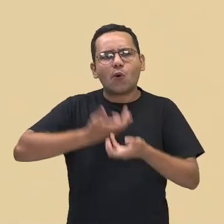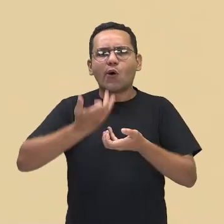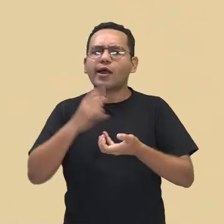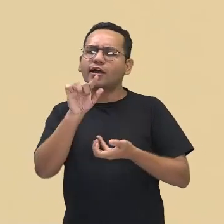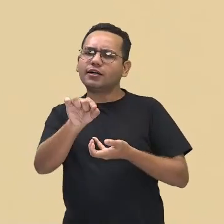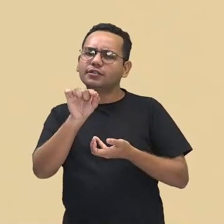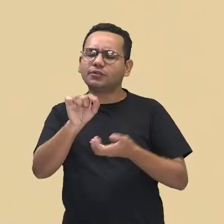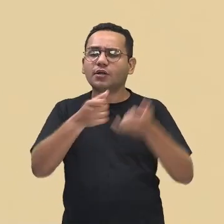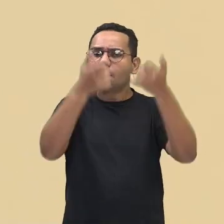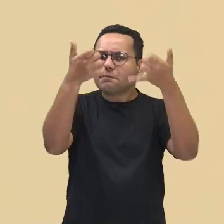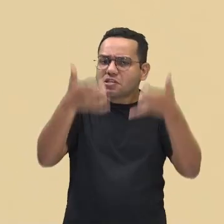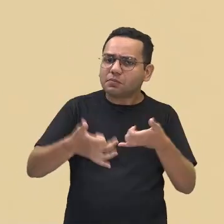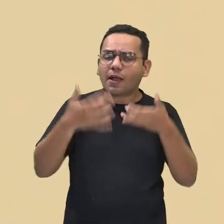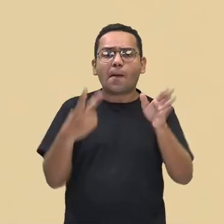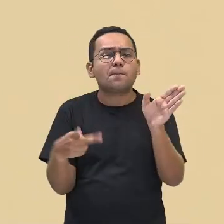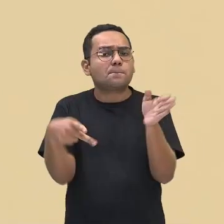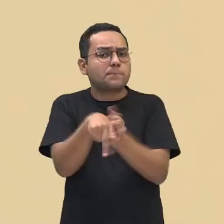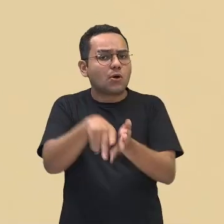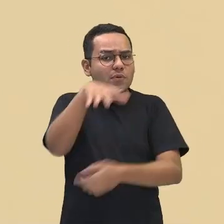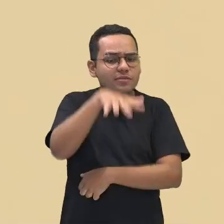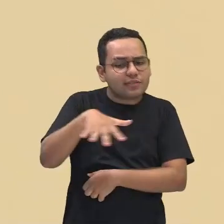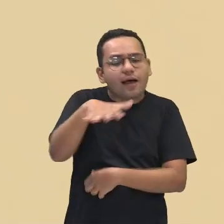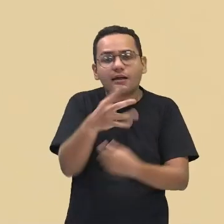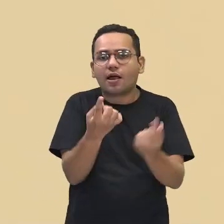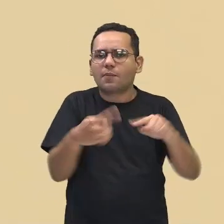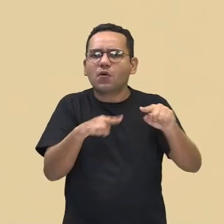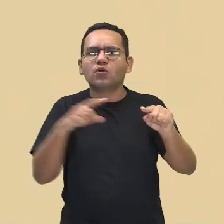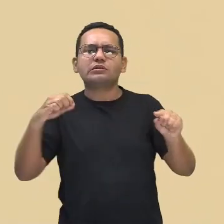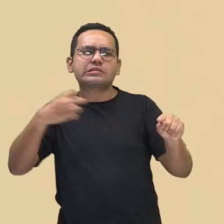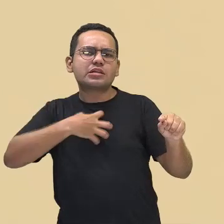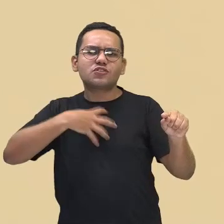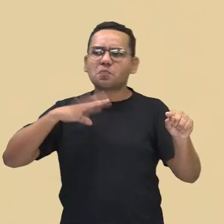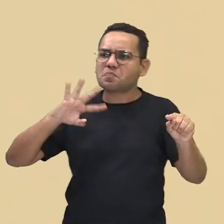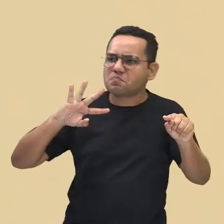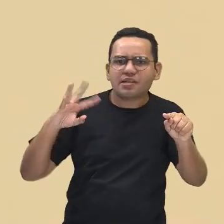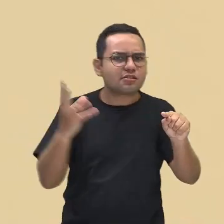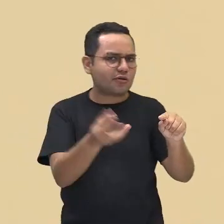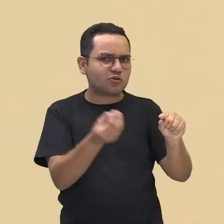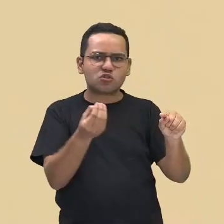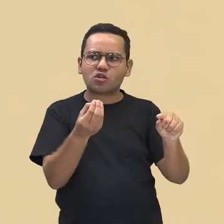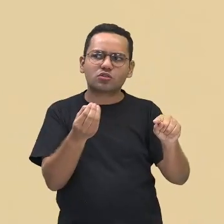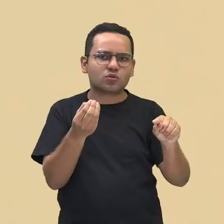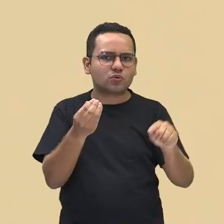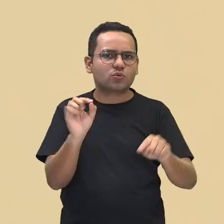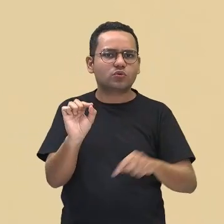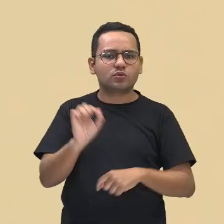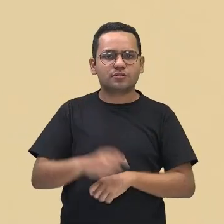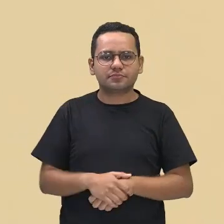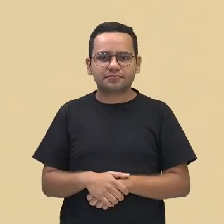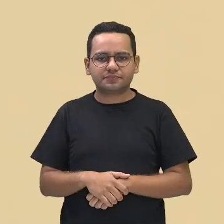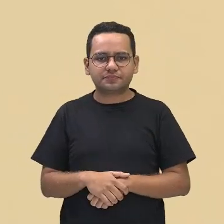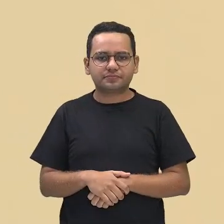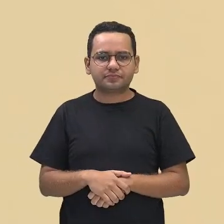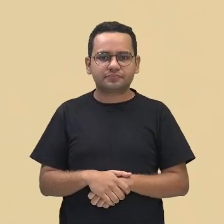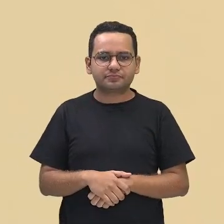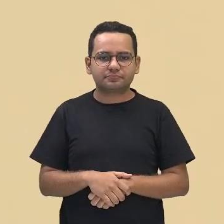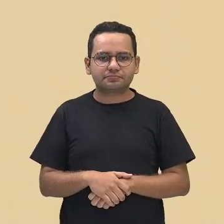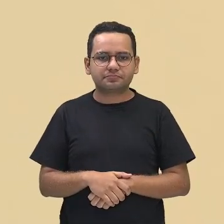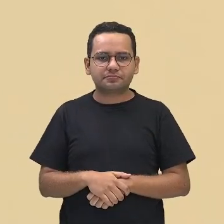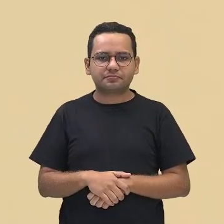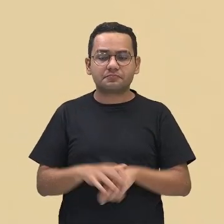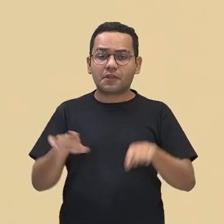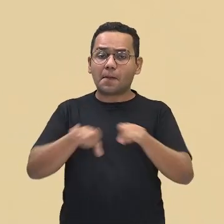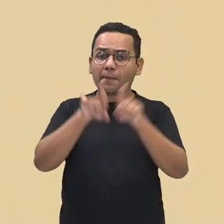local. É uma música que evoca o sentimento coletivo de forma muito intensa. Então, ao longo da história musical